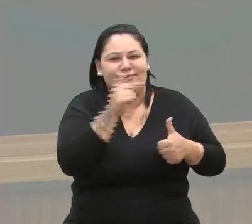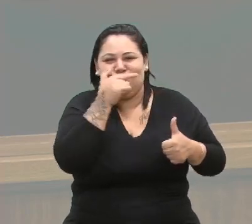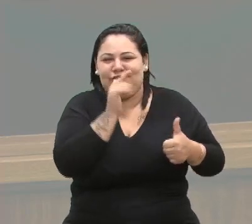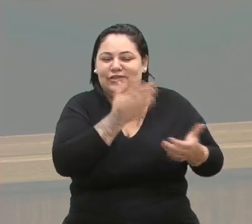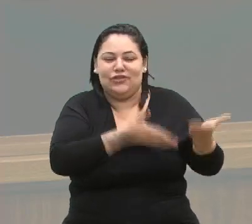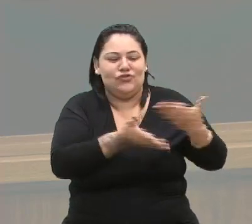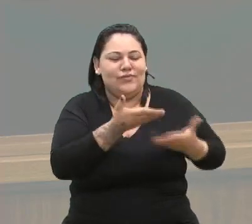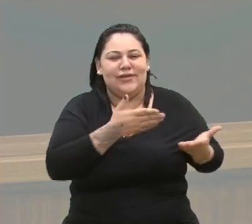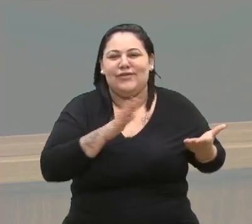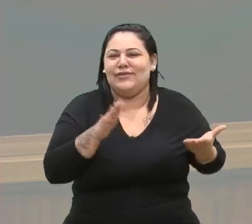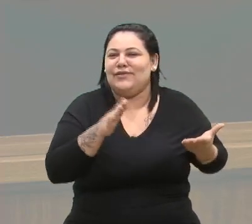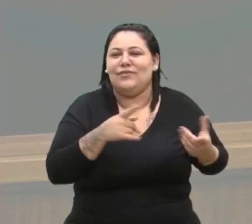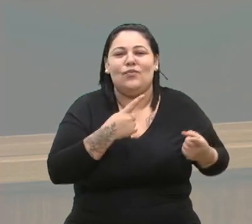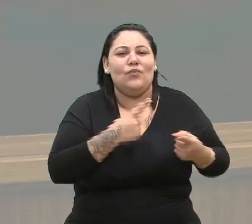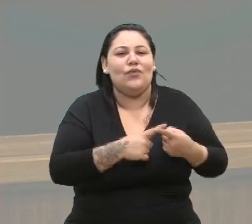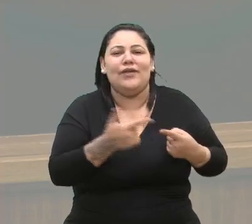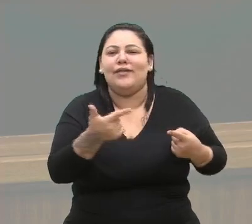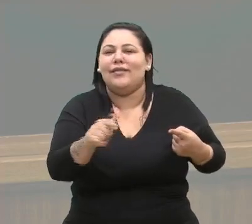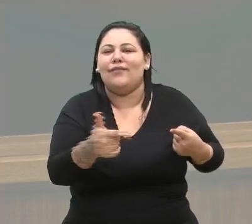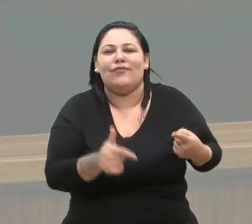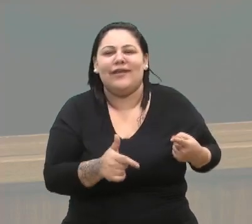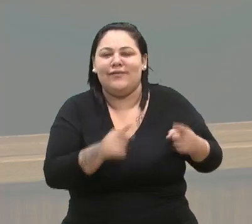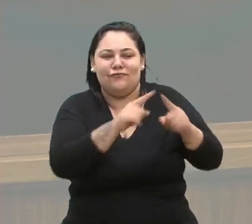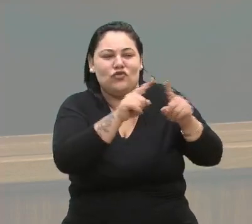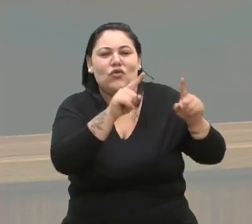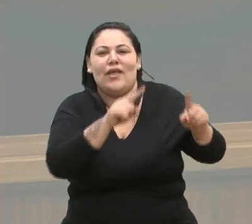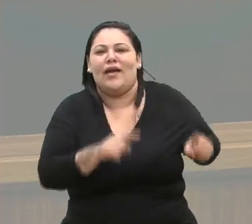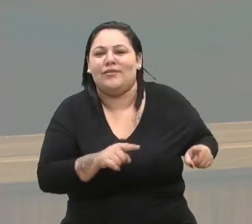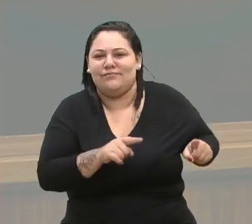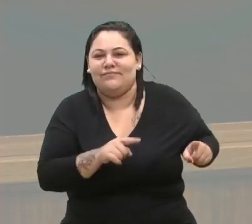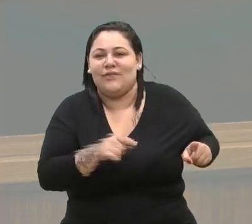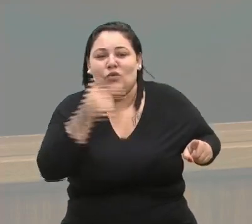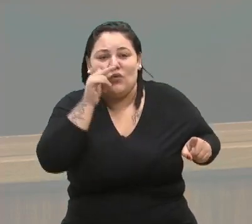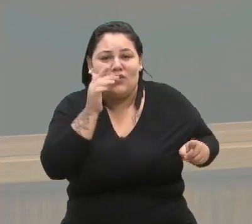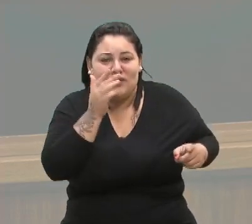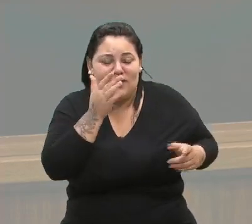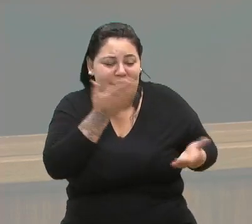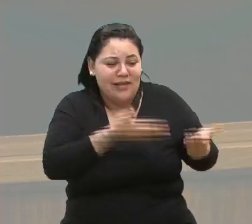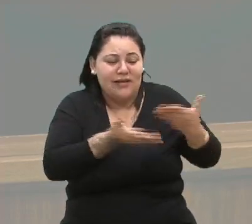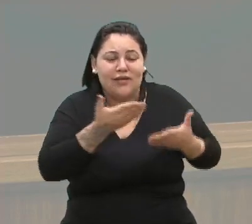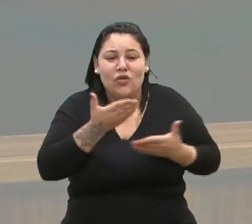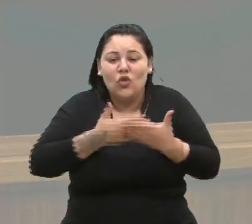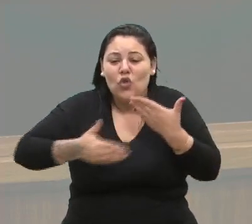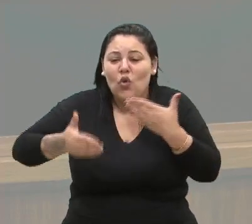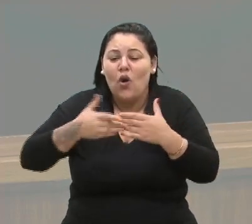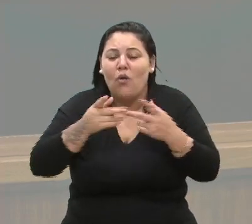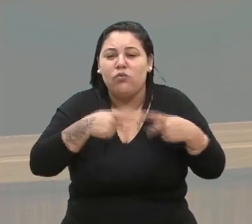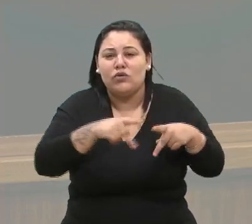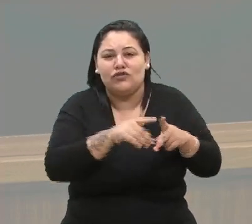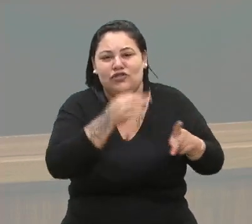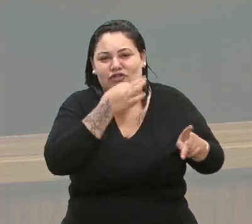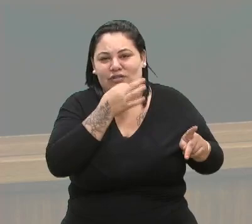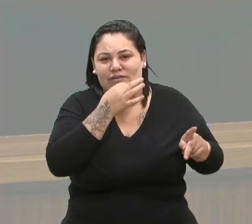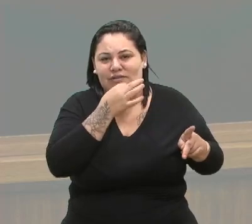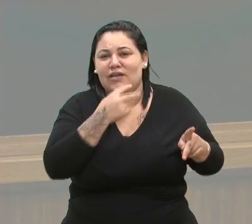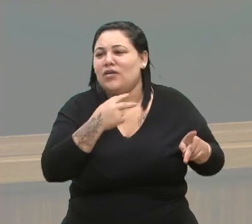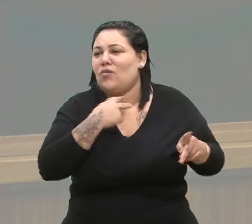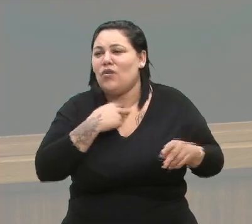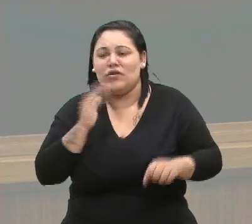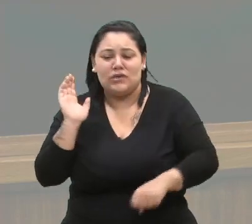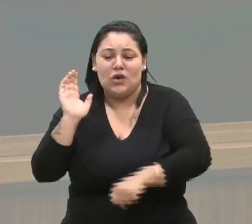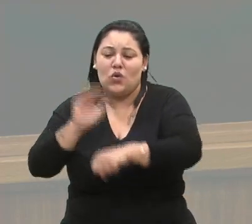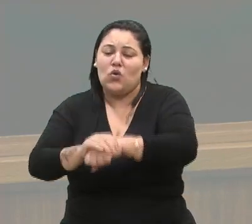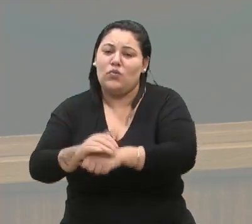conseguimos ser atendidos, e isso não pode recair para o conselheiro, porque o conselheiro